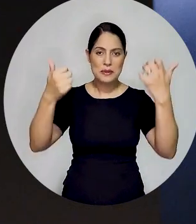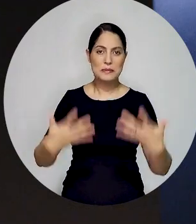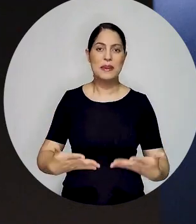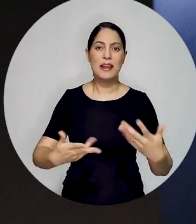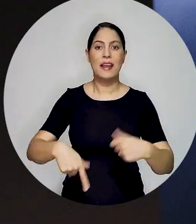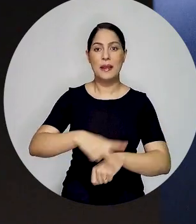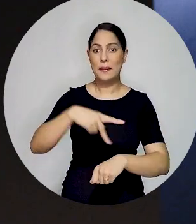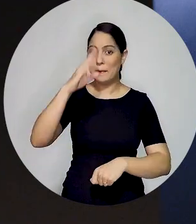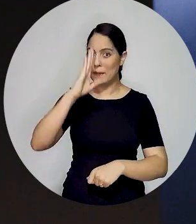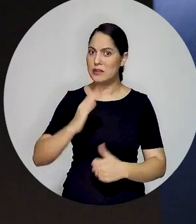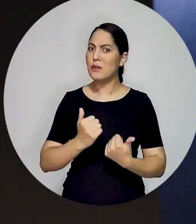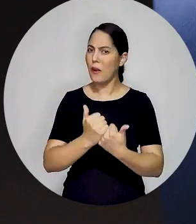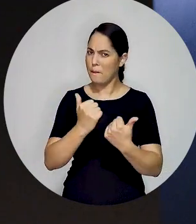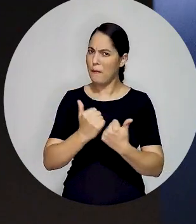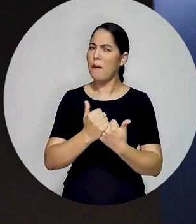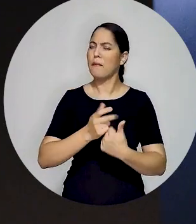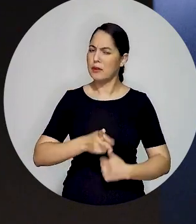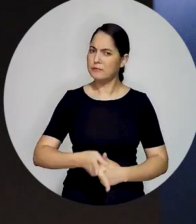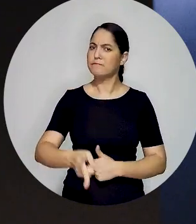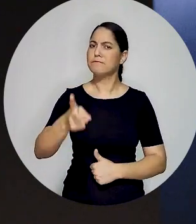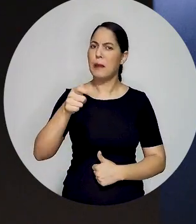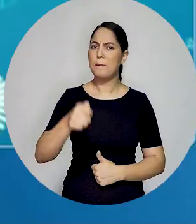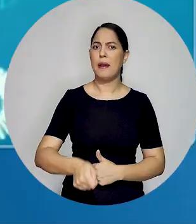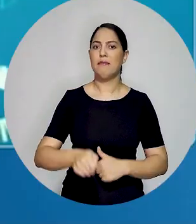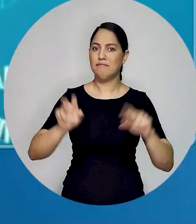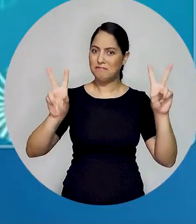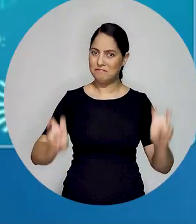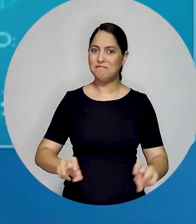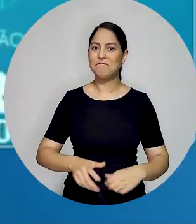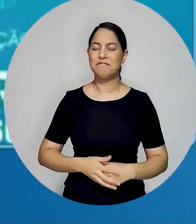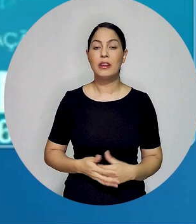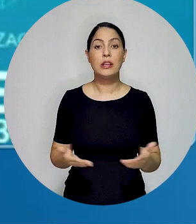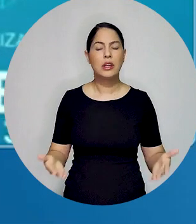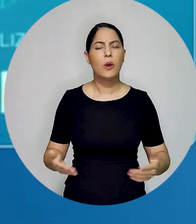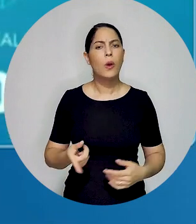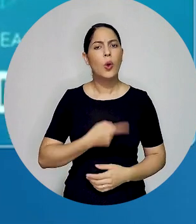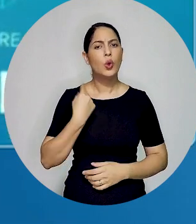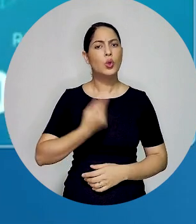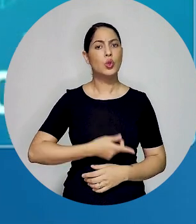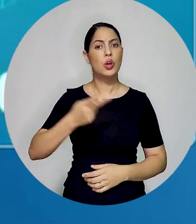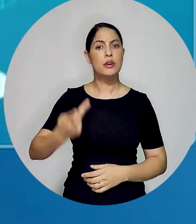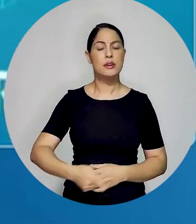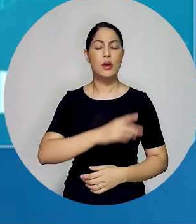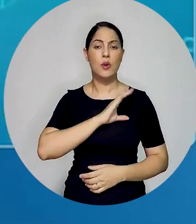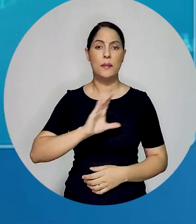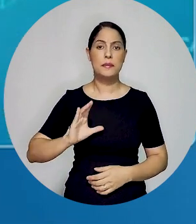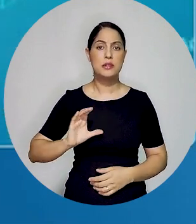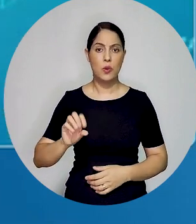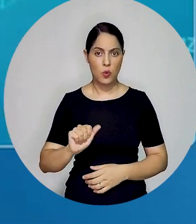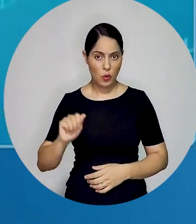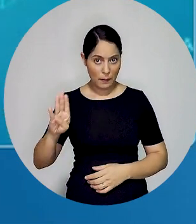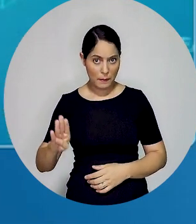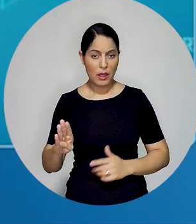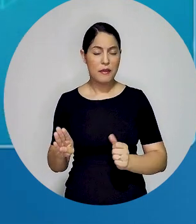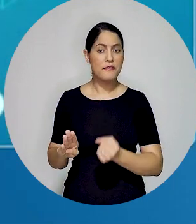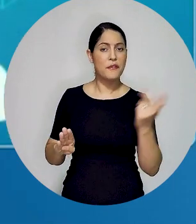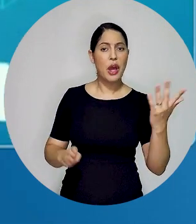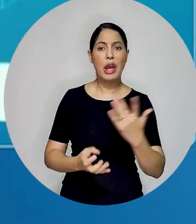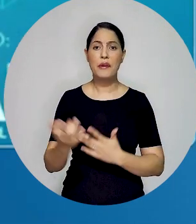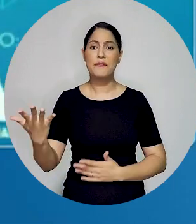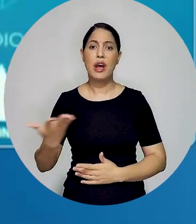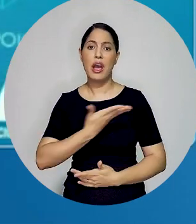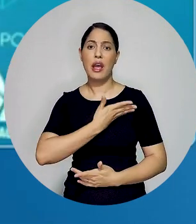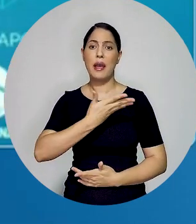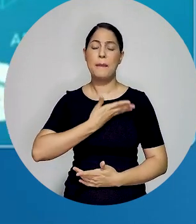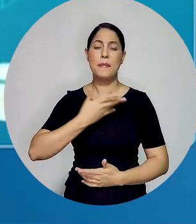apoiou institucionalmente a arbitragem no país. Por meio do trabalho de nossas comissões, temos dedicado, através do trabalho voluntário